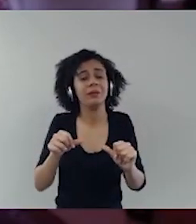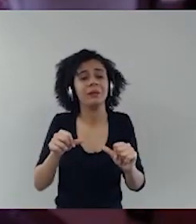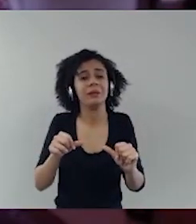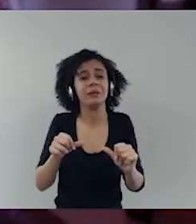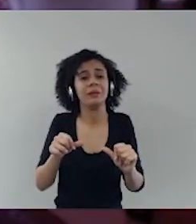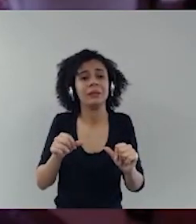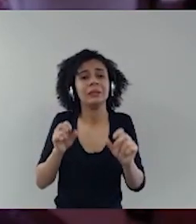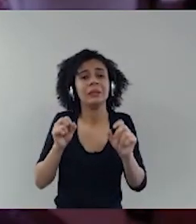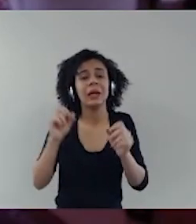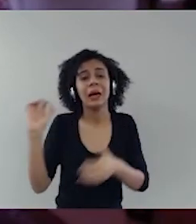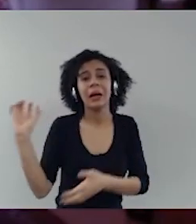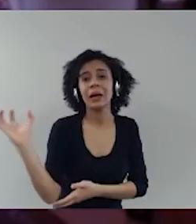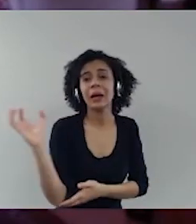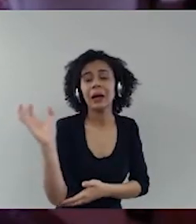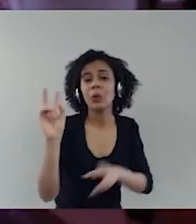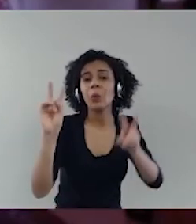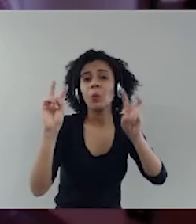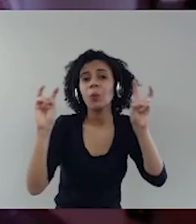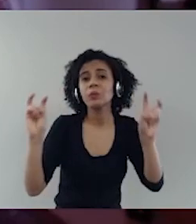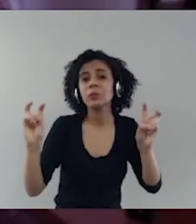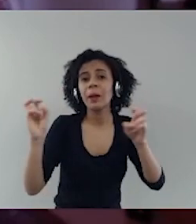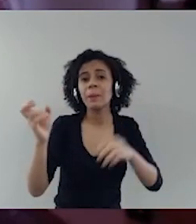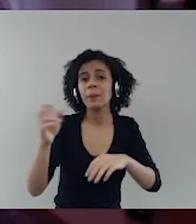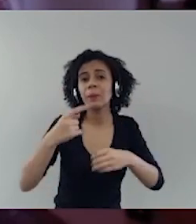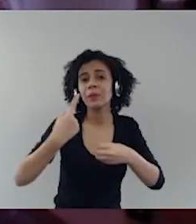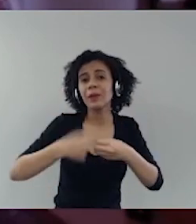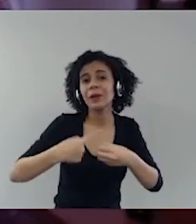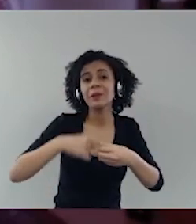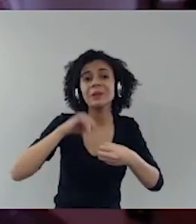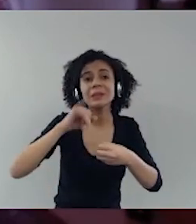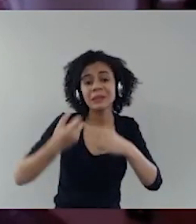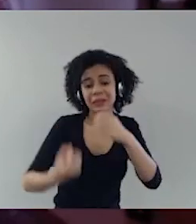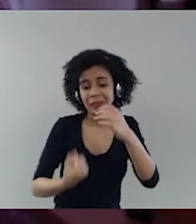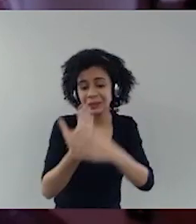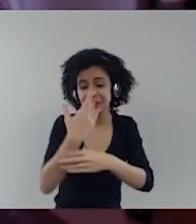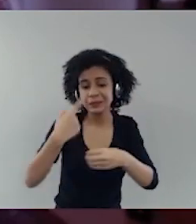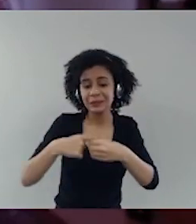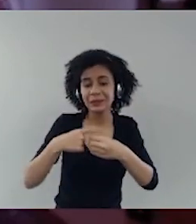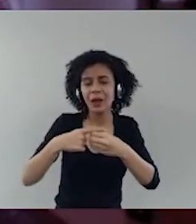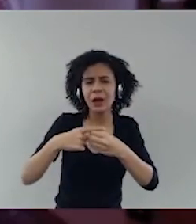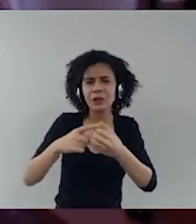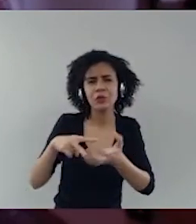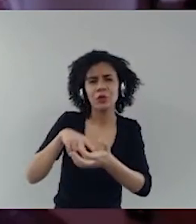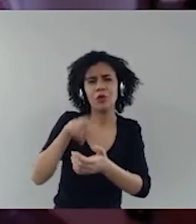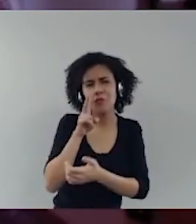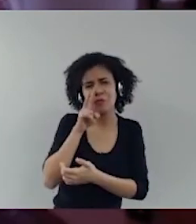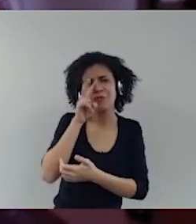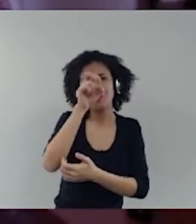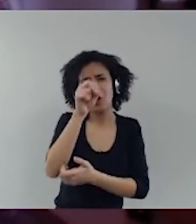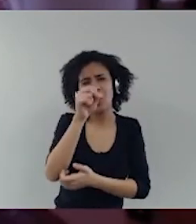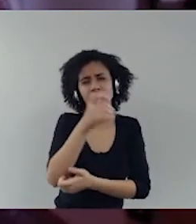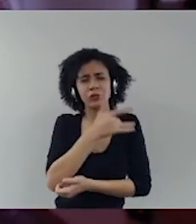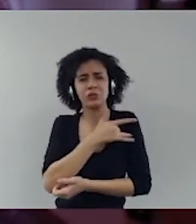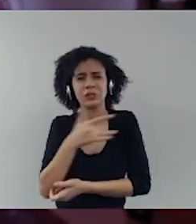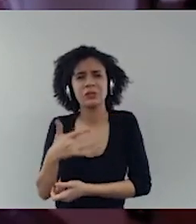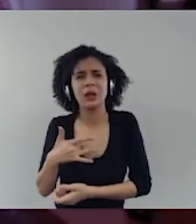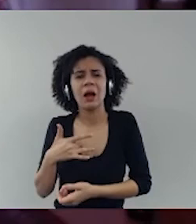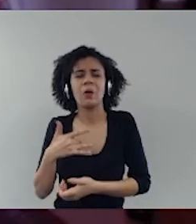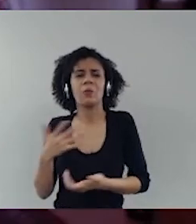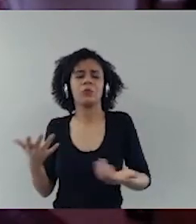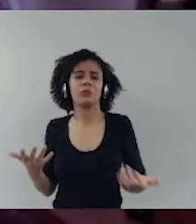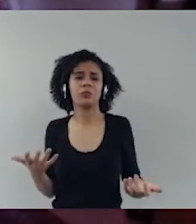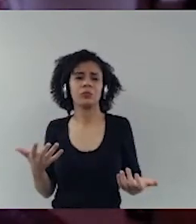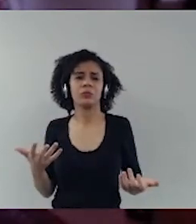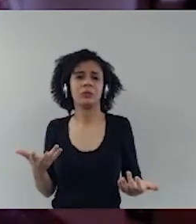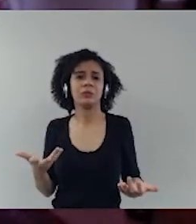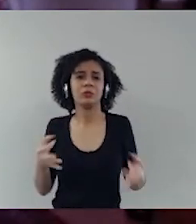significativamente, né, a natureza da cidade, no sentido de criar essa cidade resiliente, sustentável, eficiente,